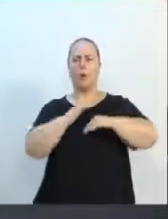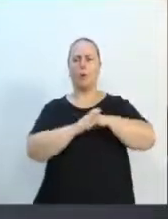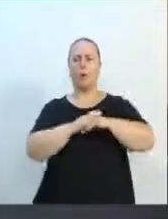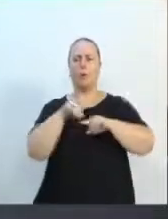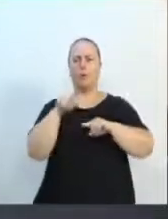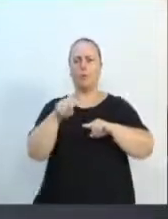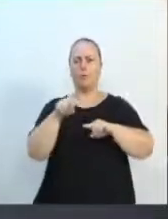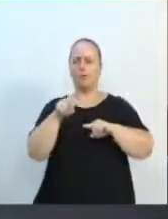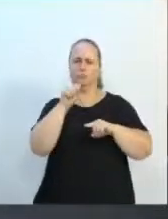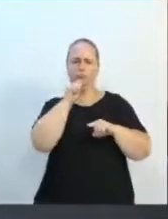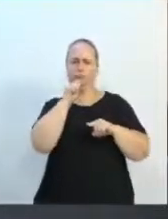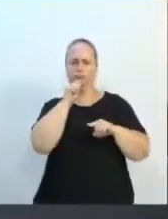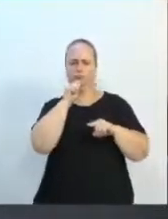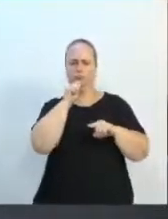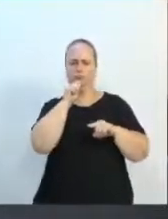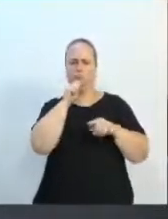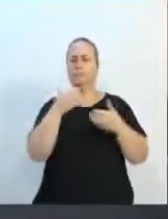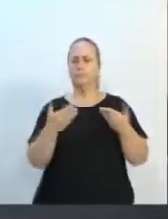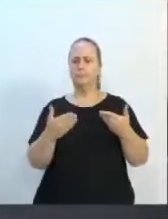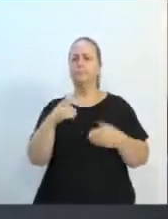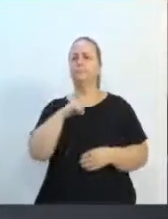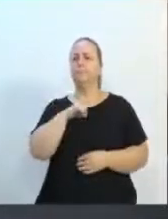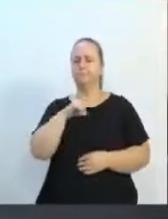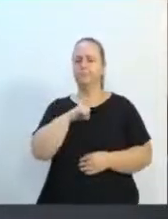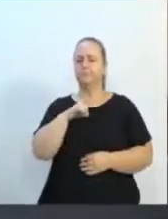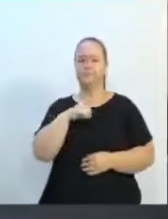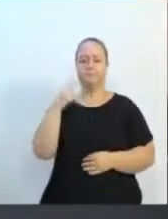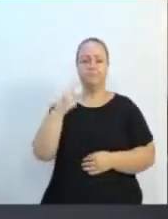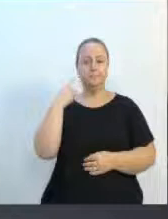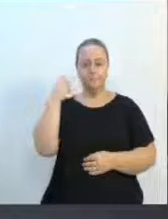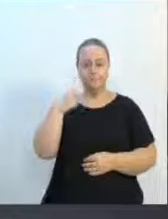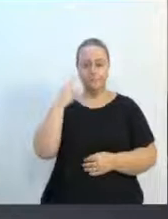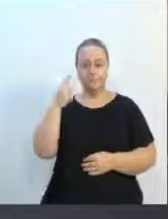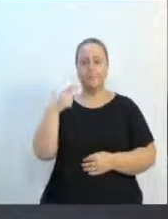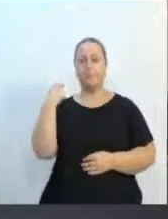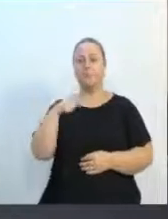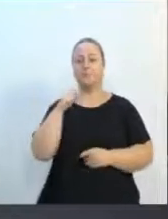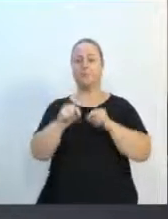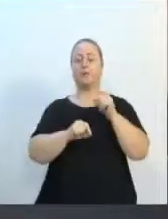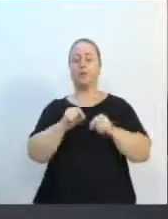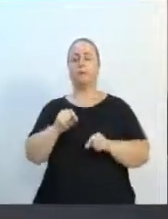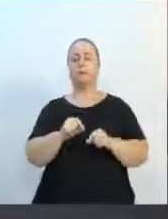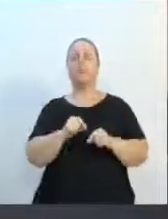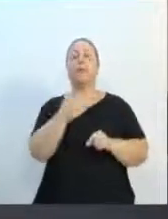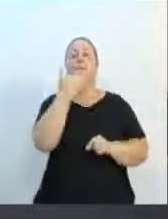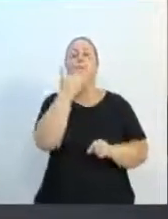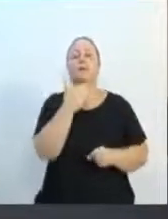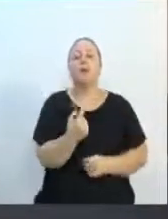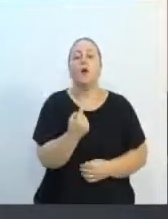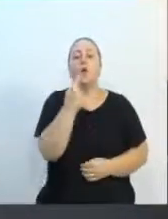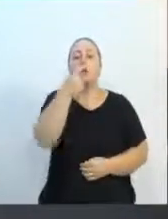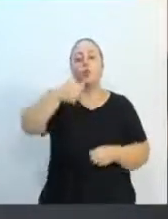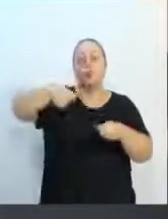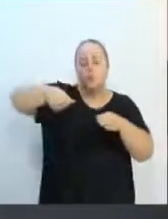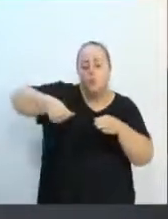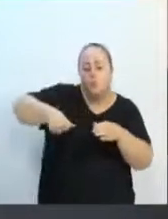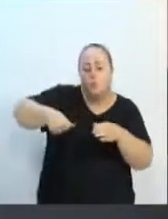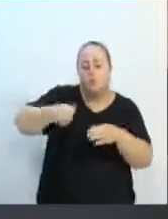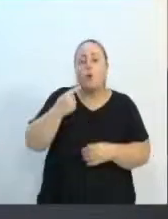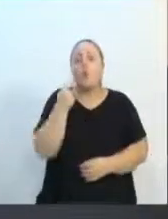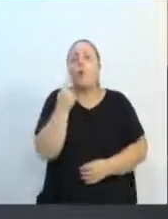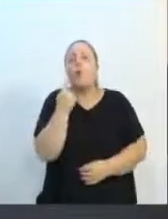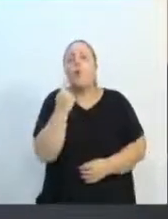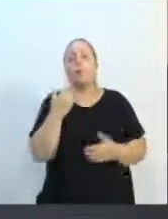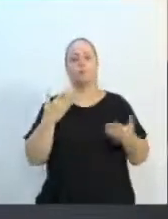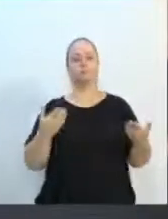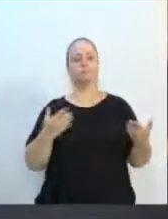a dificuldade, e aqui teve vereador que teve que interceder para um bebedor. Um bebedor, graças a Deus, o diretor teve a oportunidade